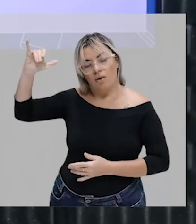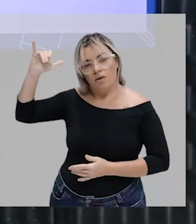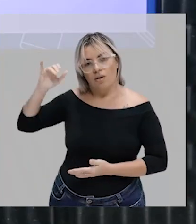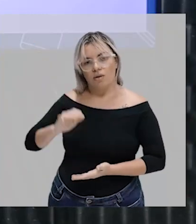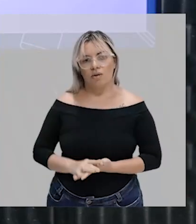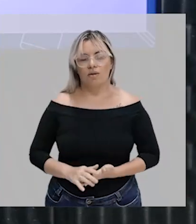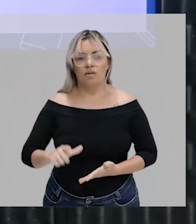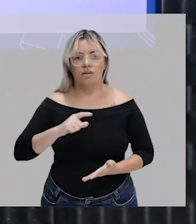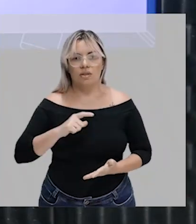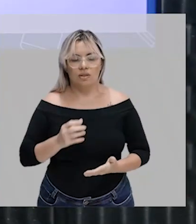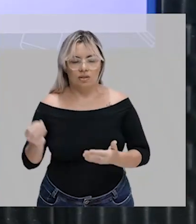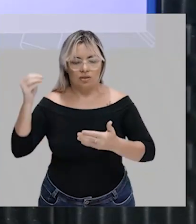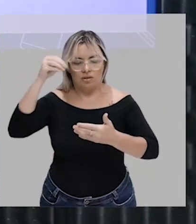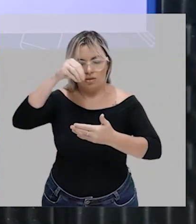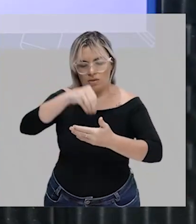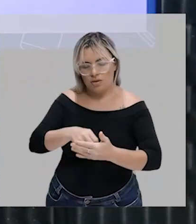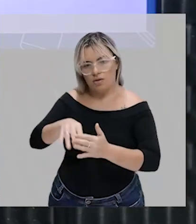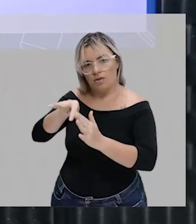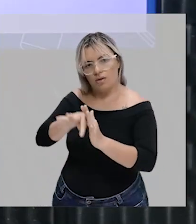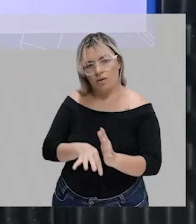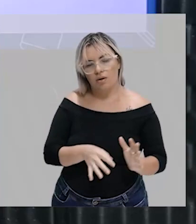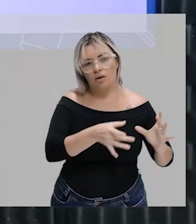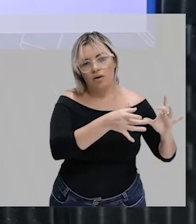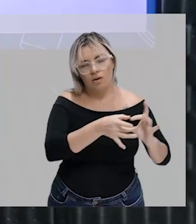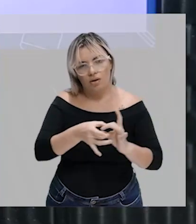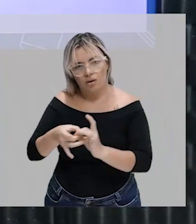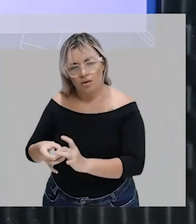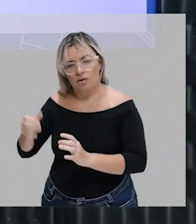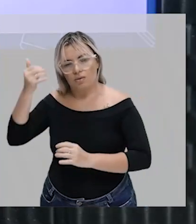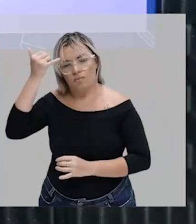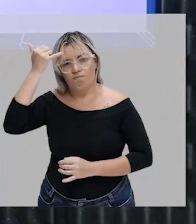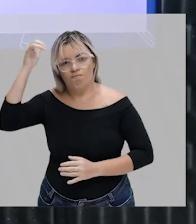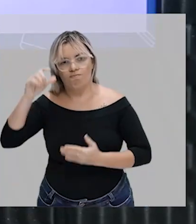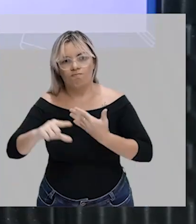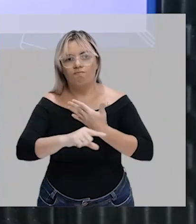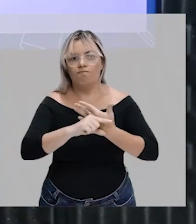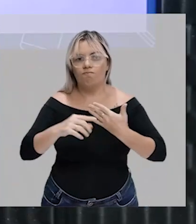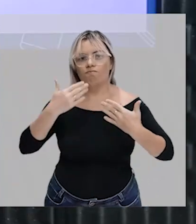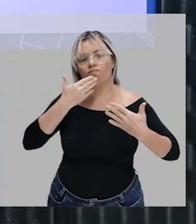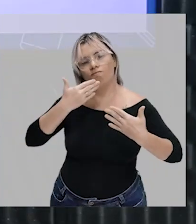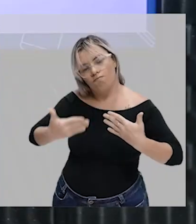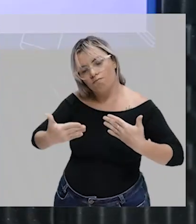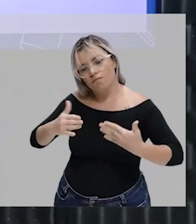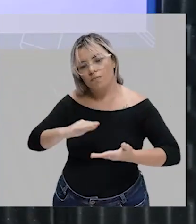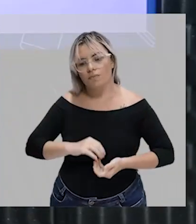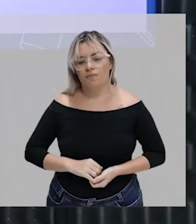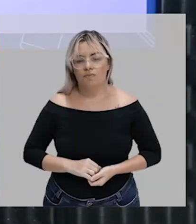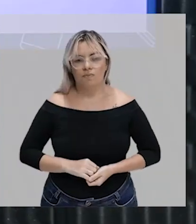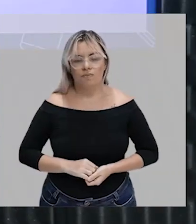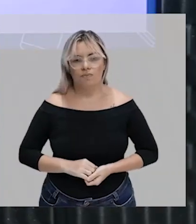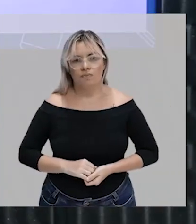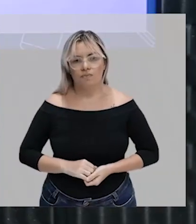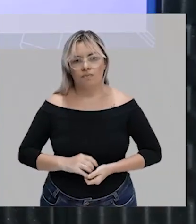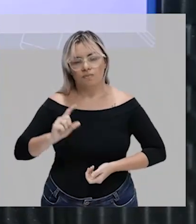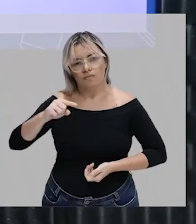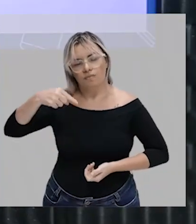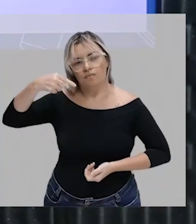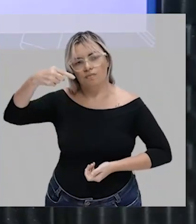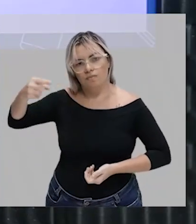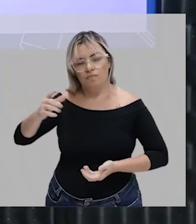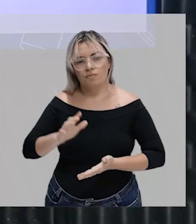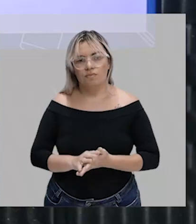que tem ali dentro, qual é a contextualização, qual é a ideia que o autor está pedindo ali. Aí você vai